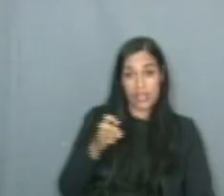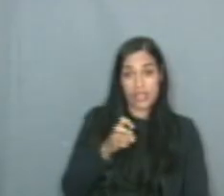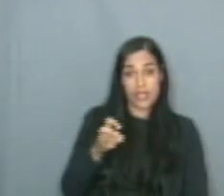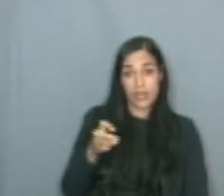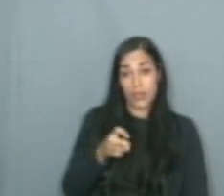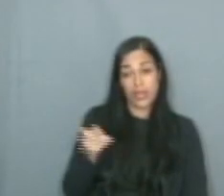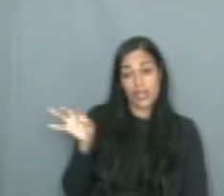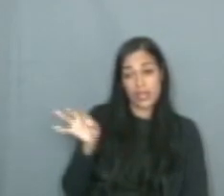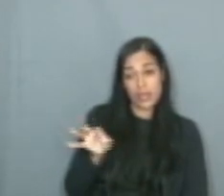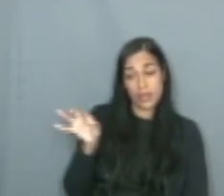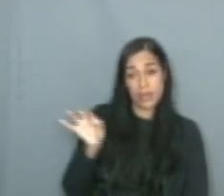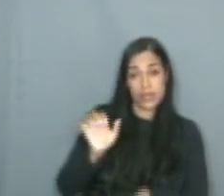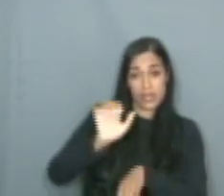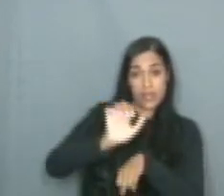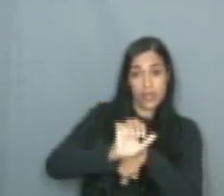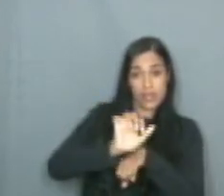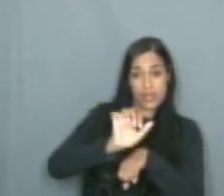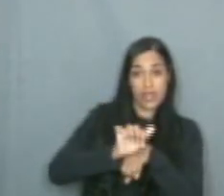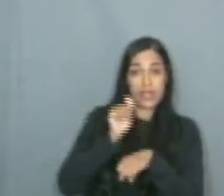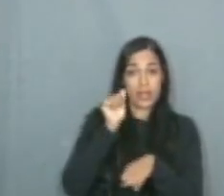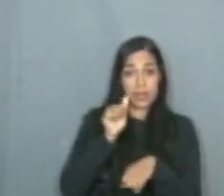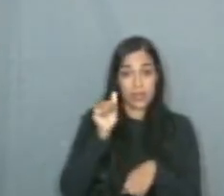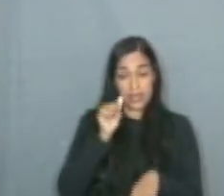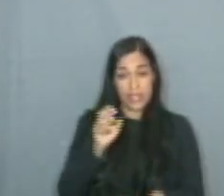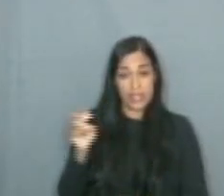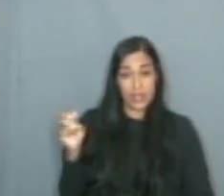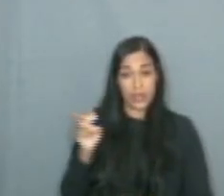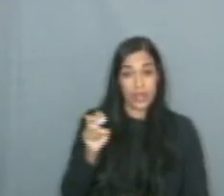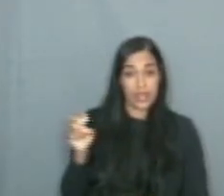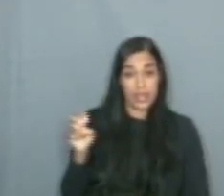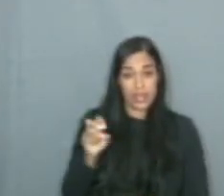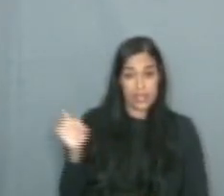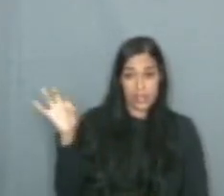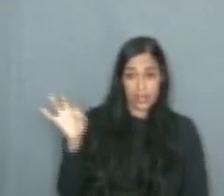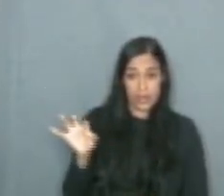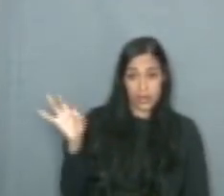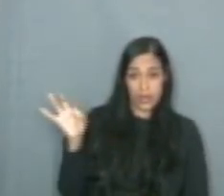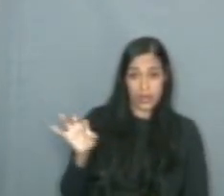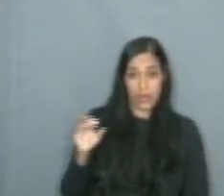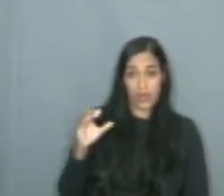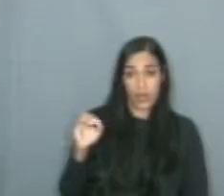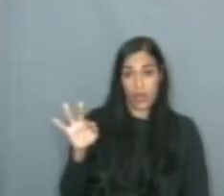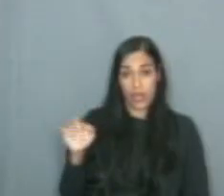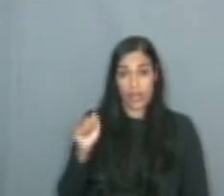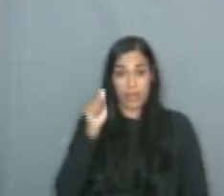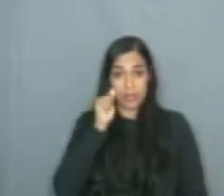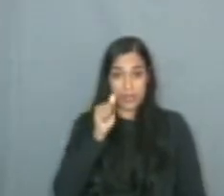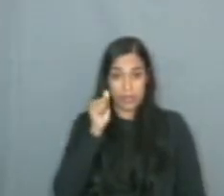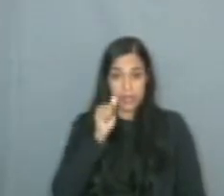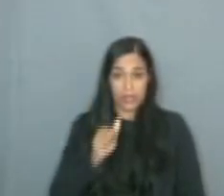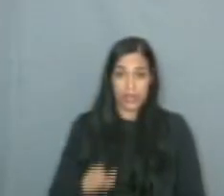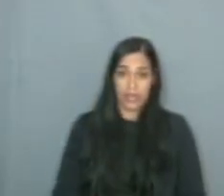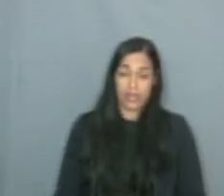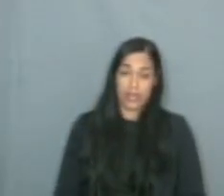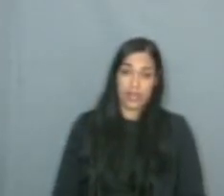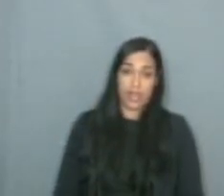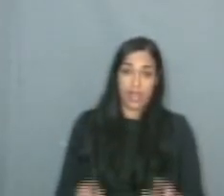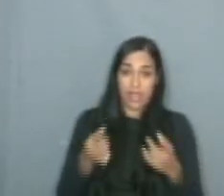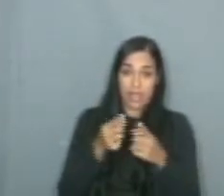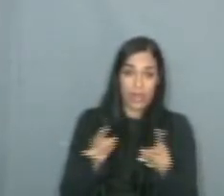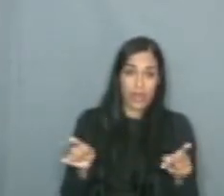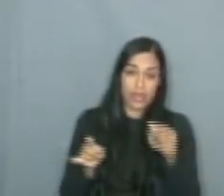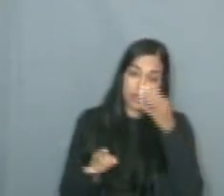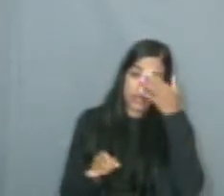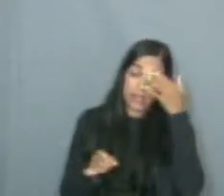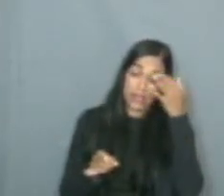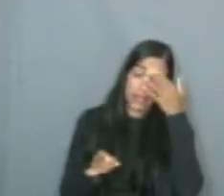55% do estado é mulher. Vamos colocar 55% de cota para mulher? Essa porcentagem não é assim que funciona. Só porque